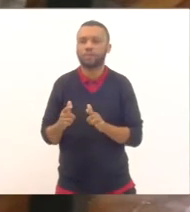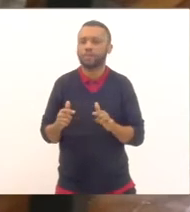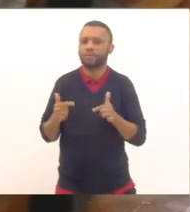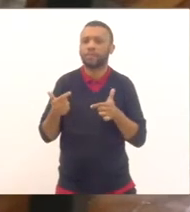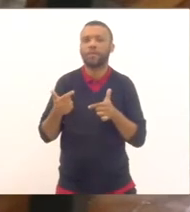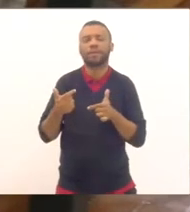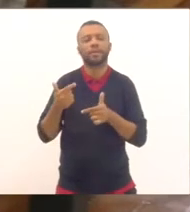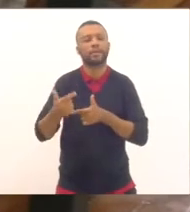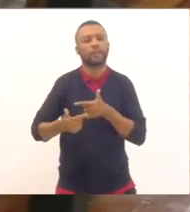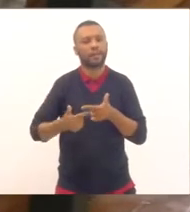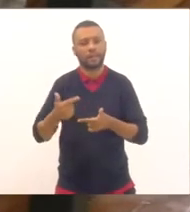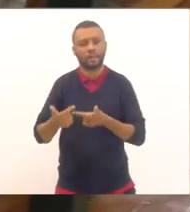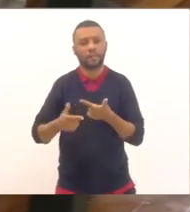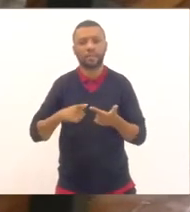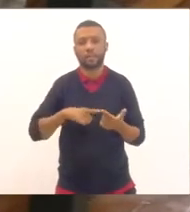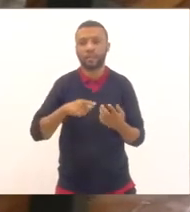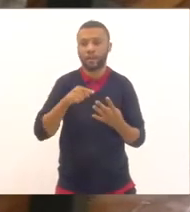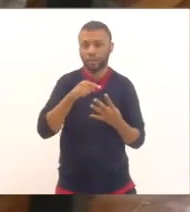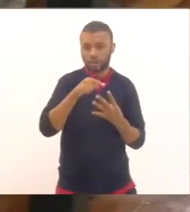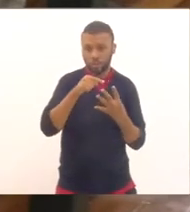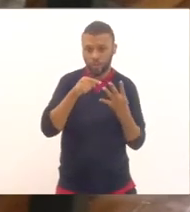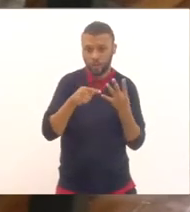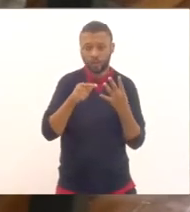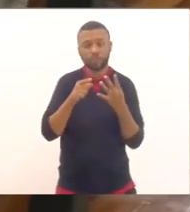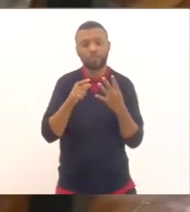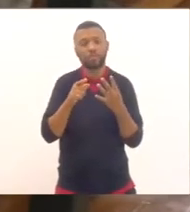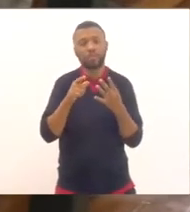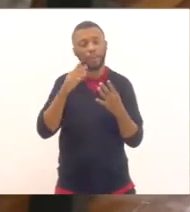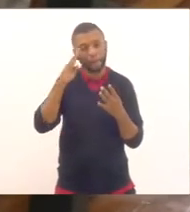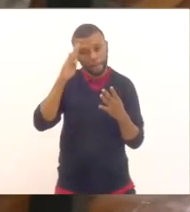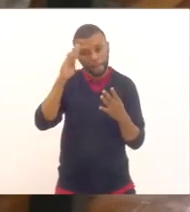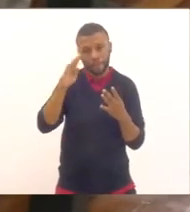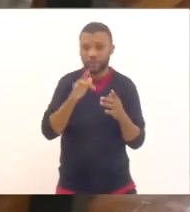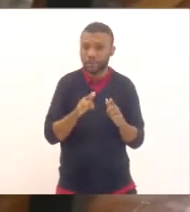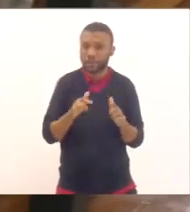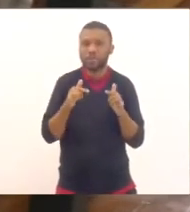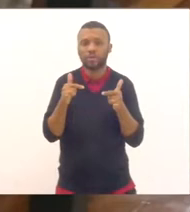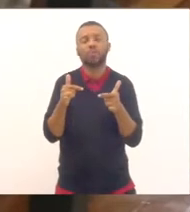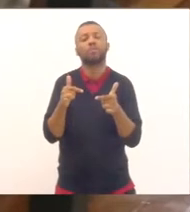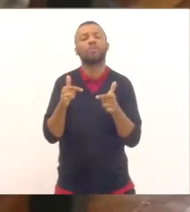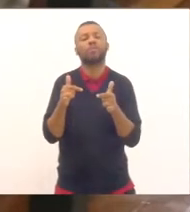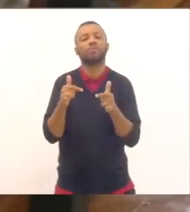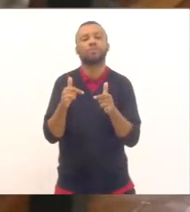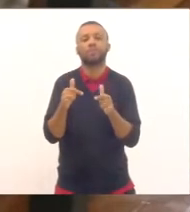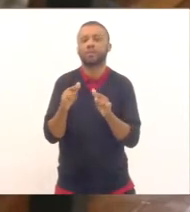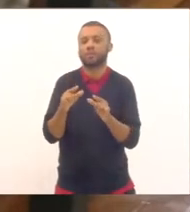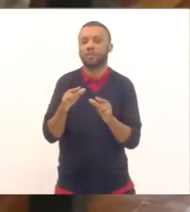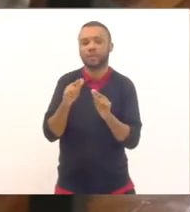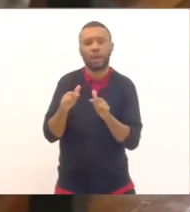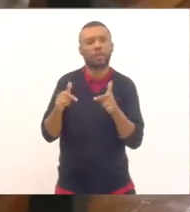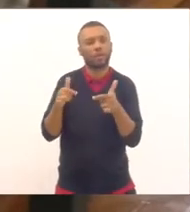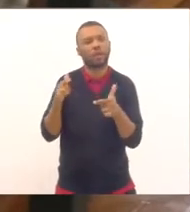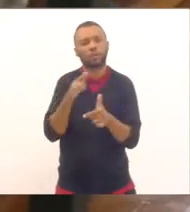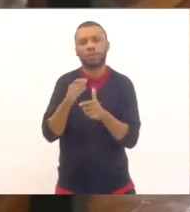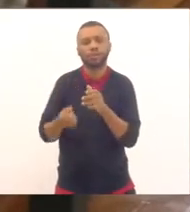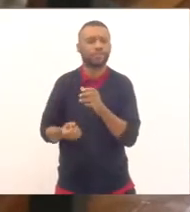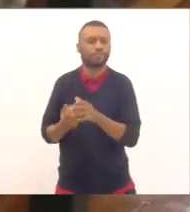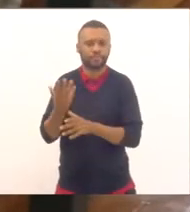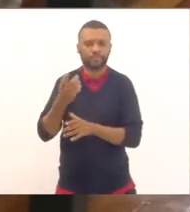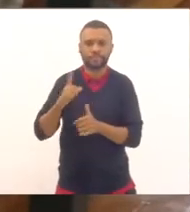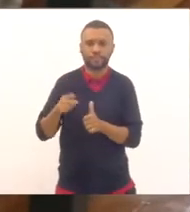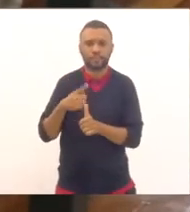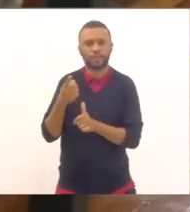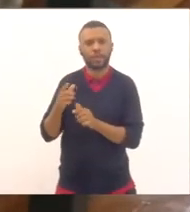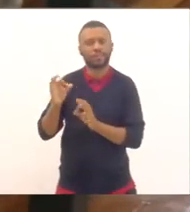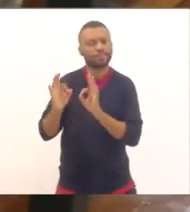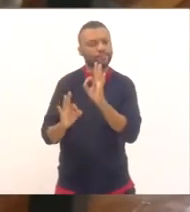eu tenho aqui 44 ações quatro principais ações que eu fosse tarefa já conseguiu implementar primeira é a